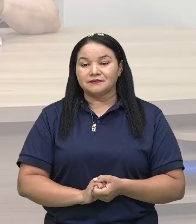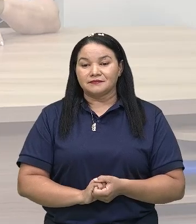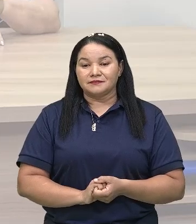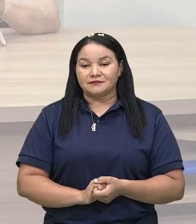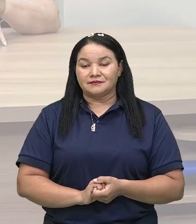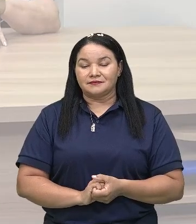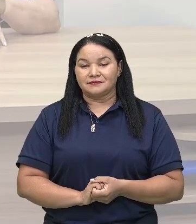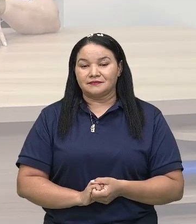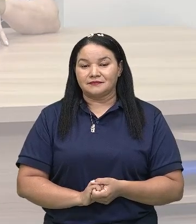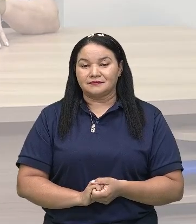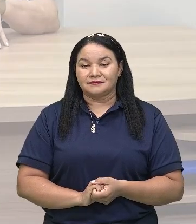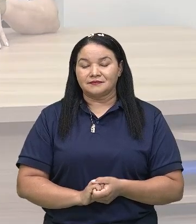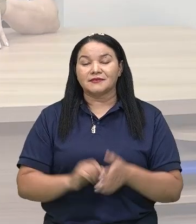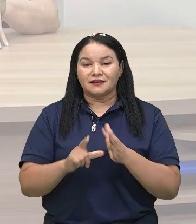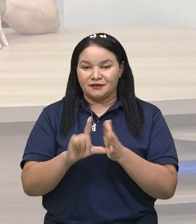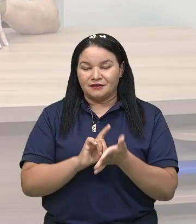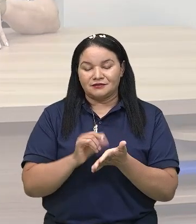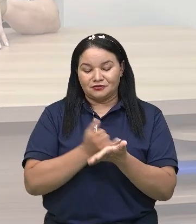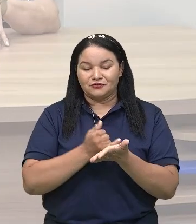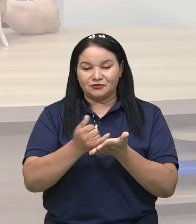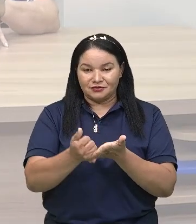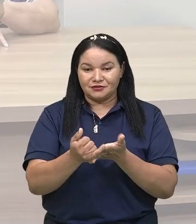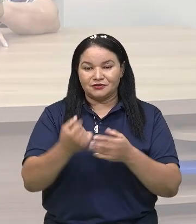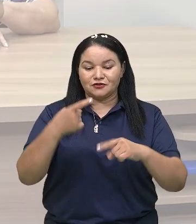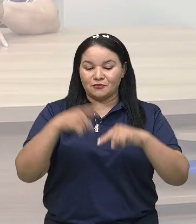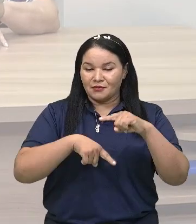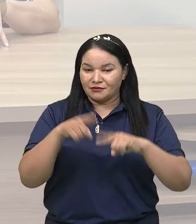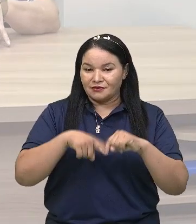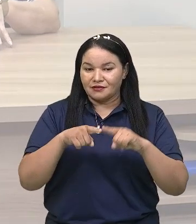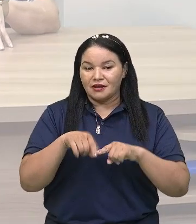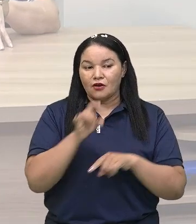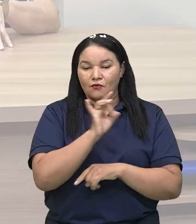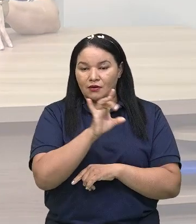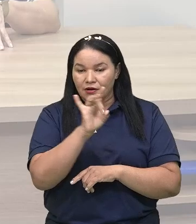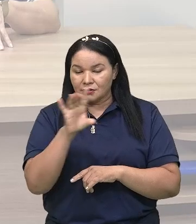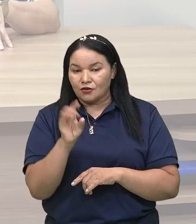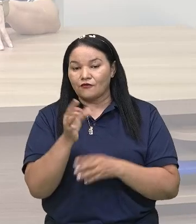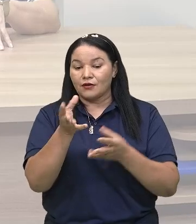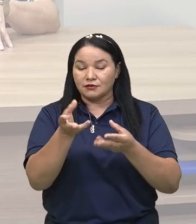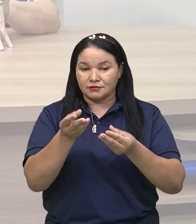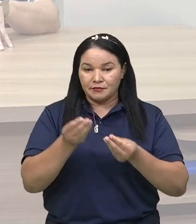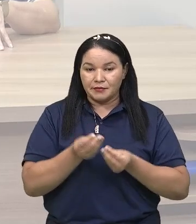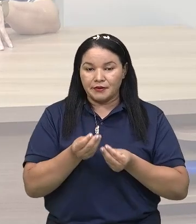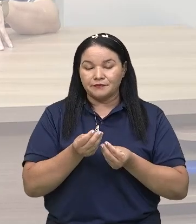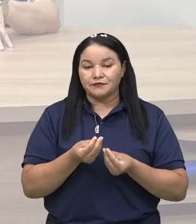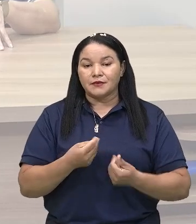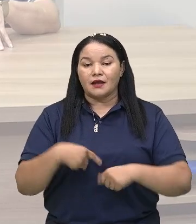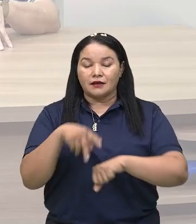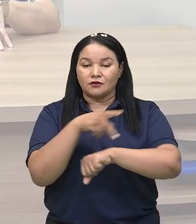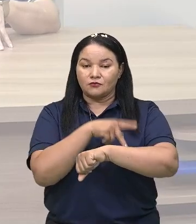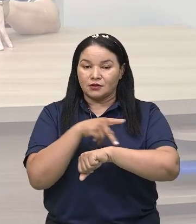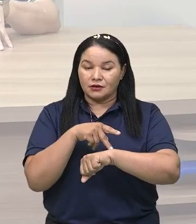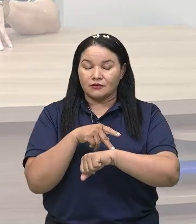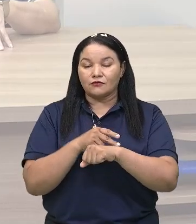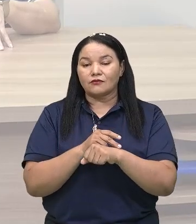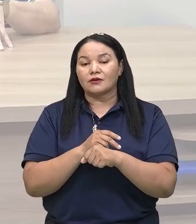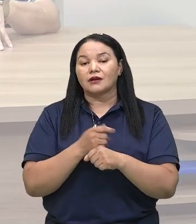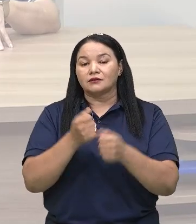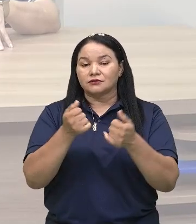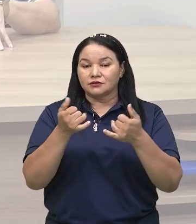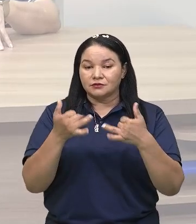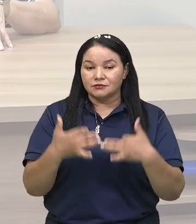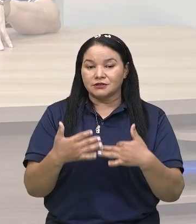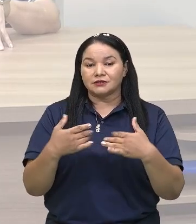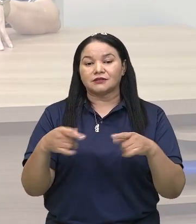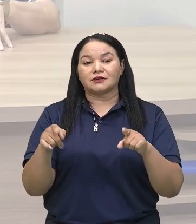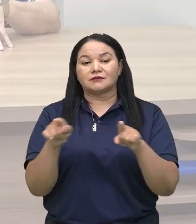Dias antes do início, Keila? Isso, eles colocam, né, os professores, aliás, os nossos pedagogas, eles sinalizam, né, a produtora.